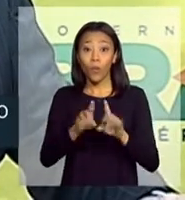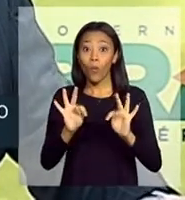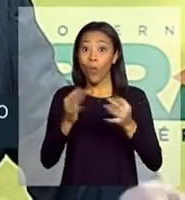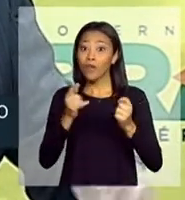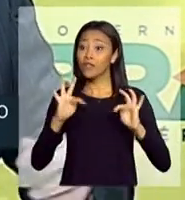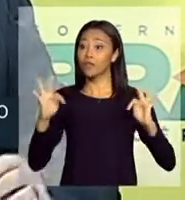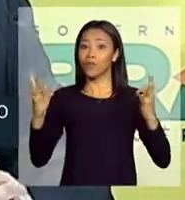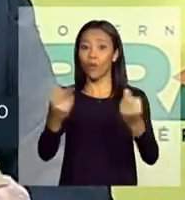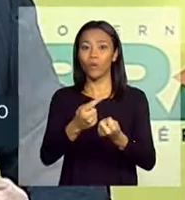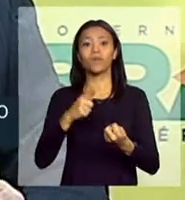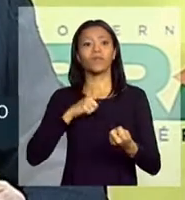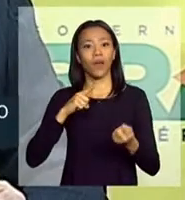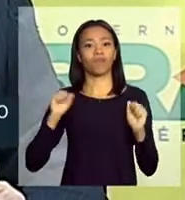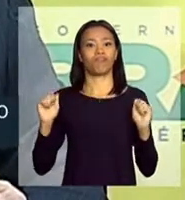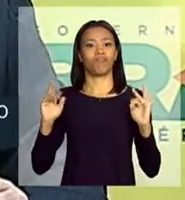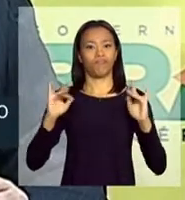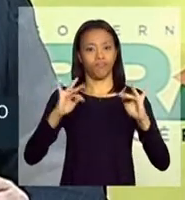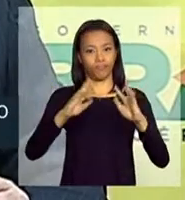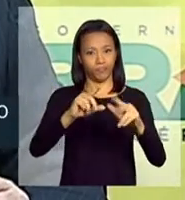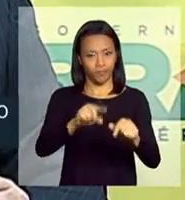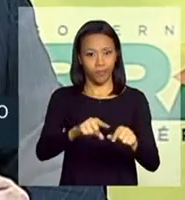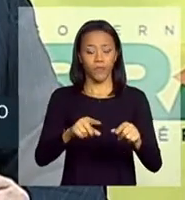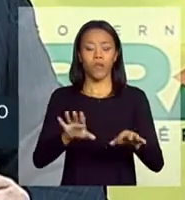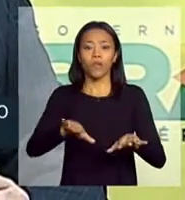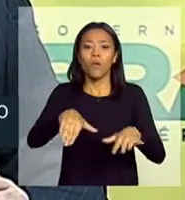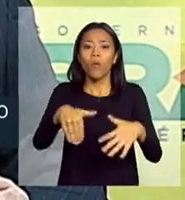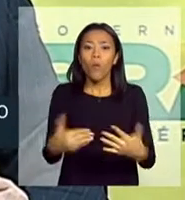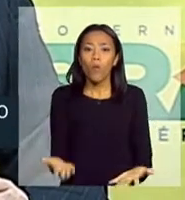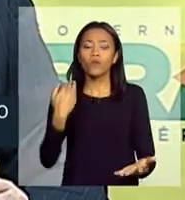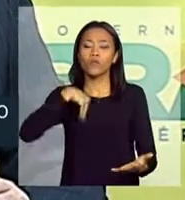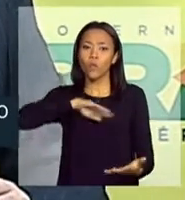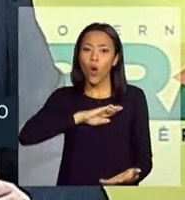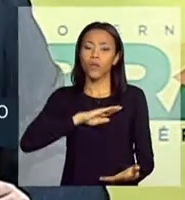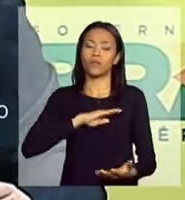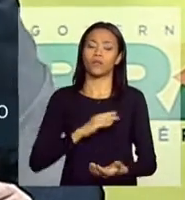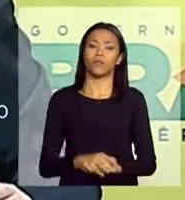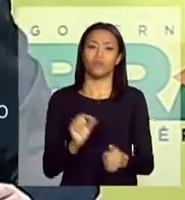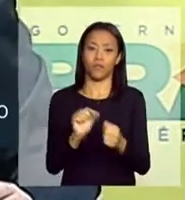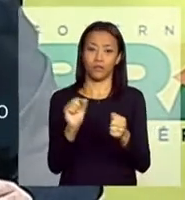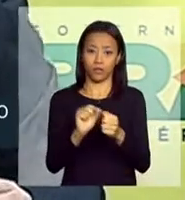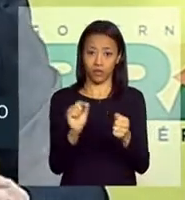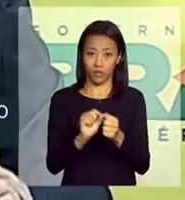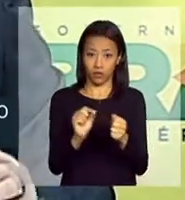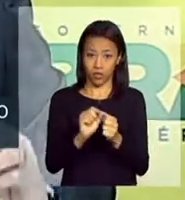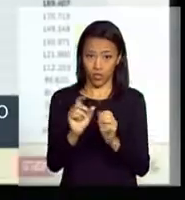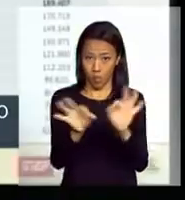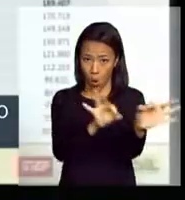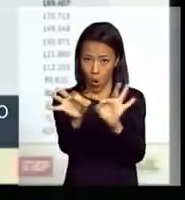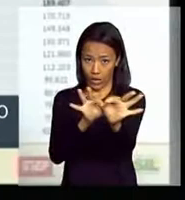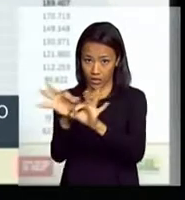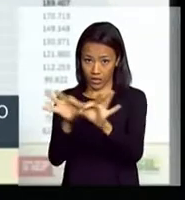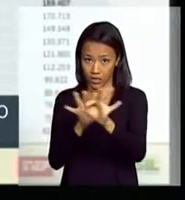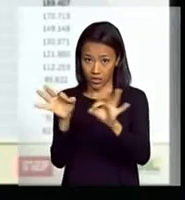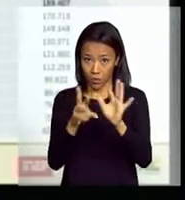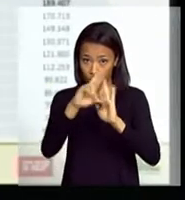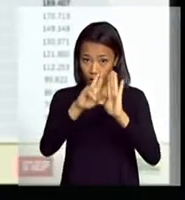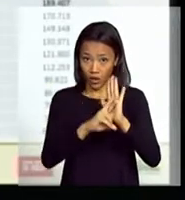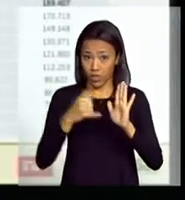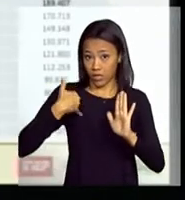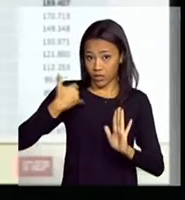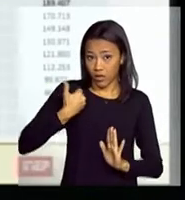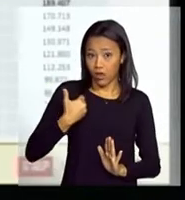acesso é bom quando a gente faz a distribuição por faixa etária dos inscritos confirmados